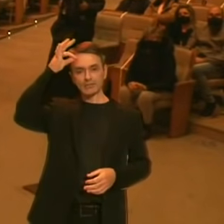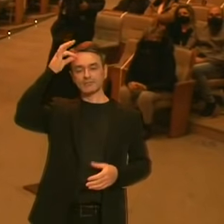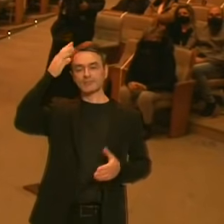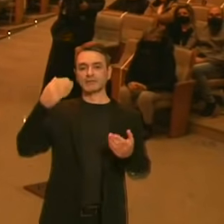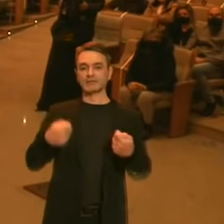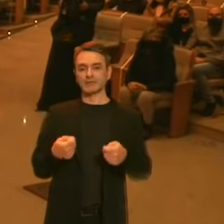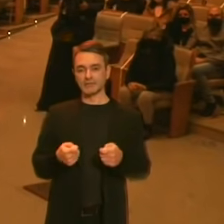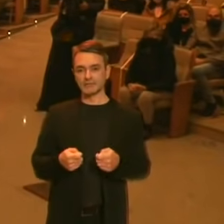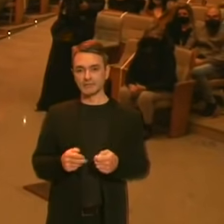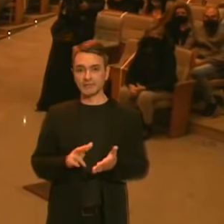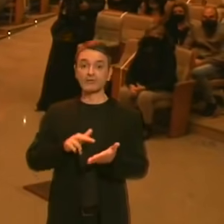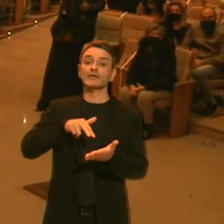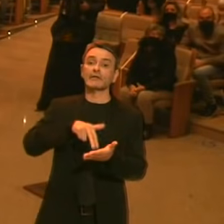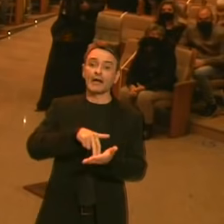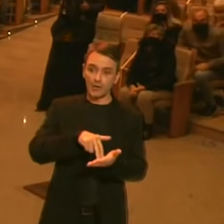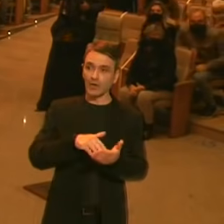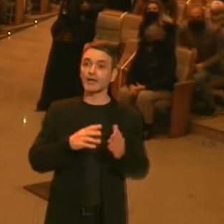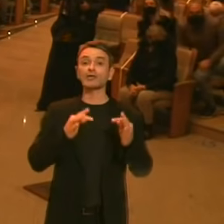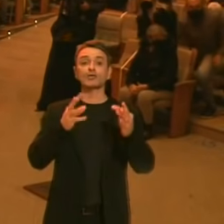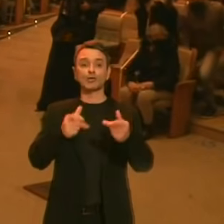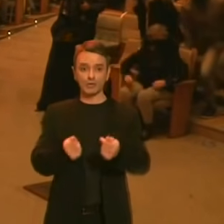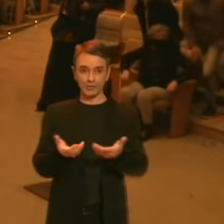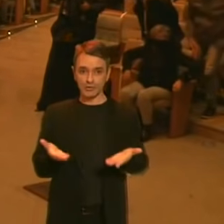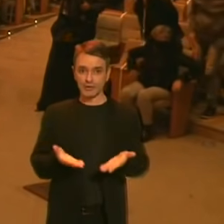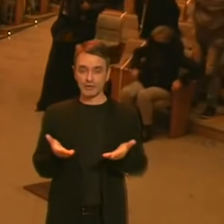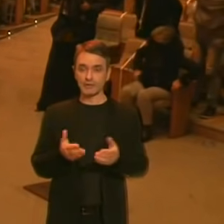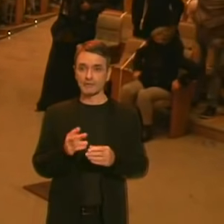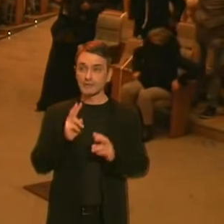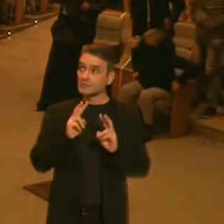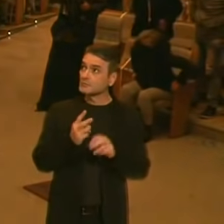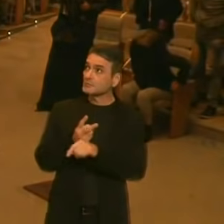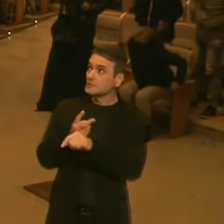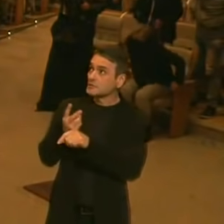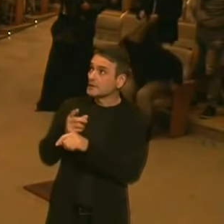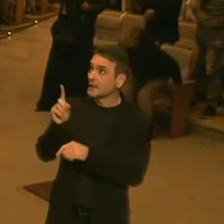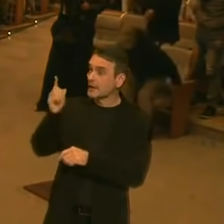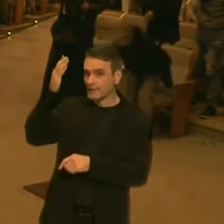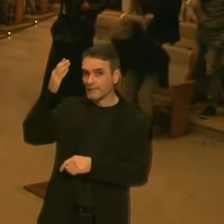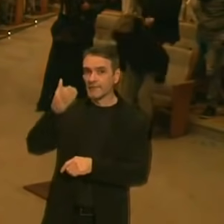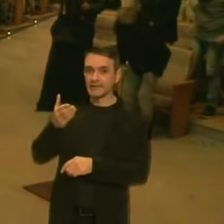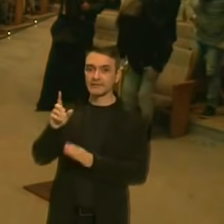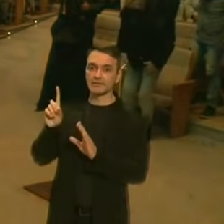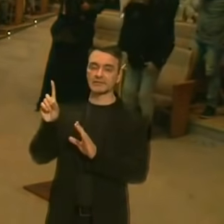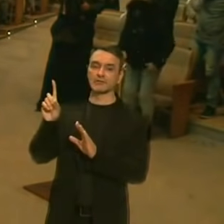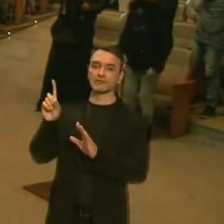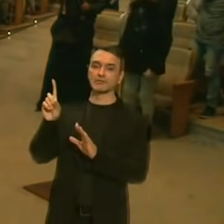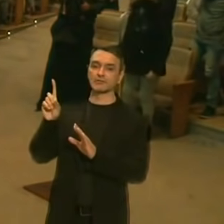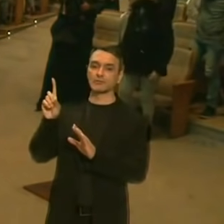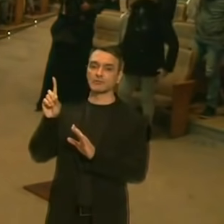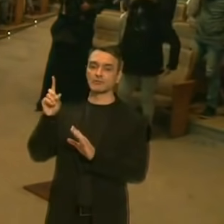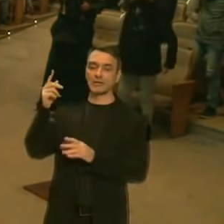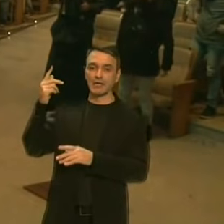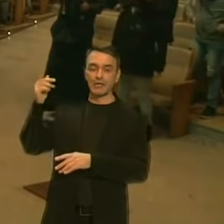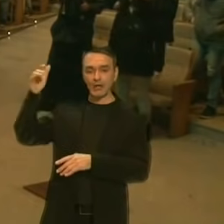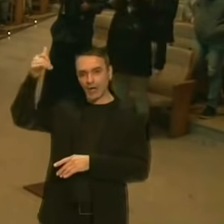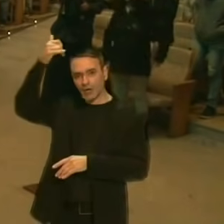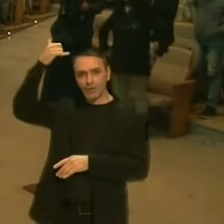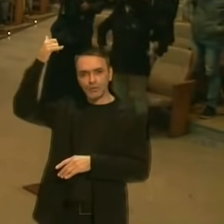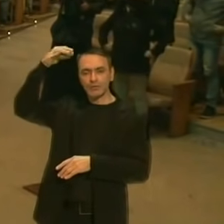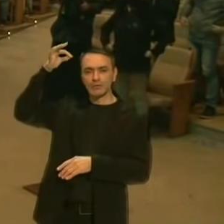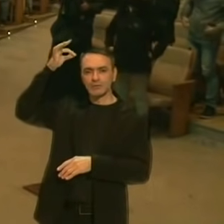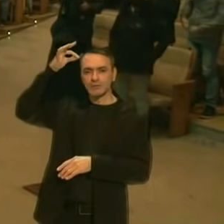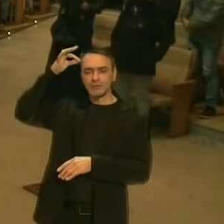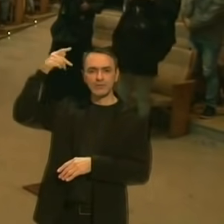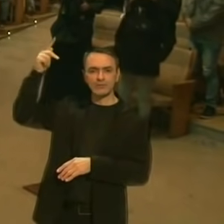pé. E hoje a gente vai buscar a face do Senhor, querido. A unção do Espírito, o poder